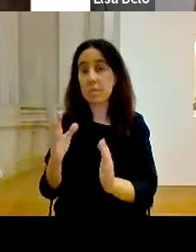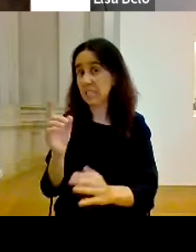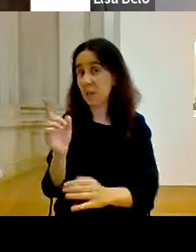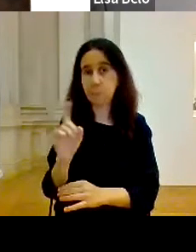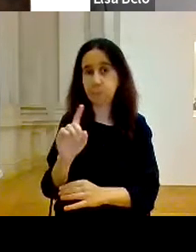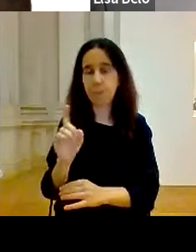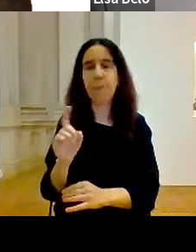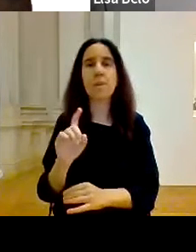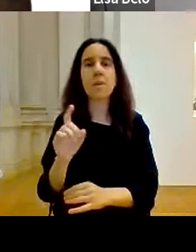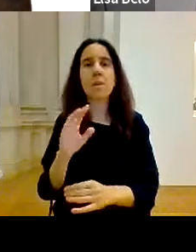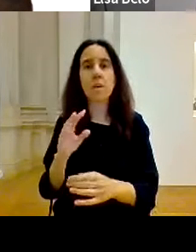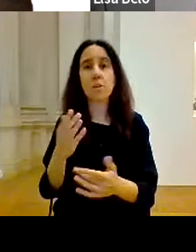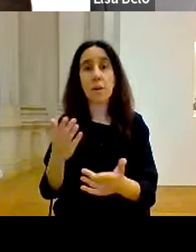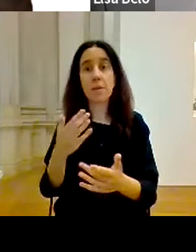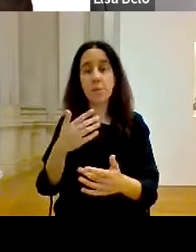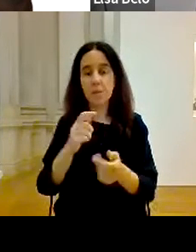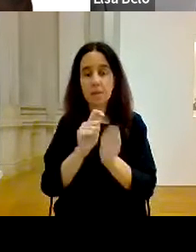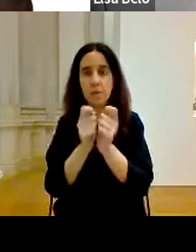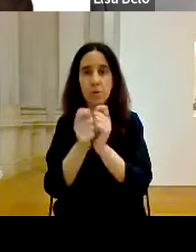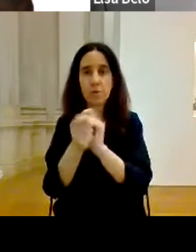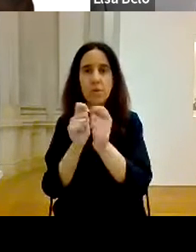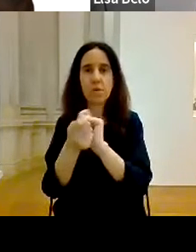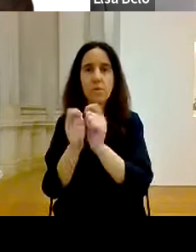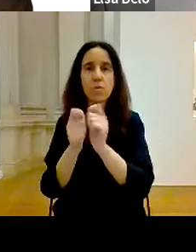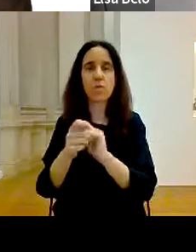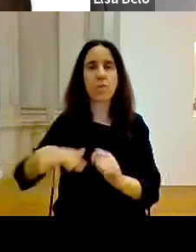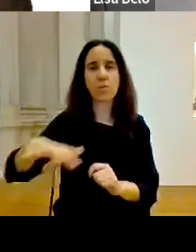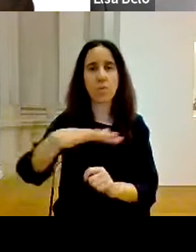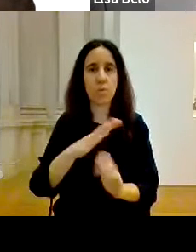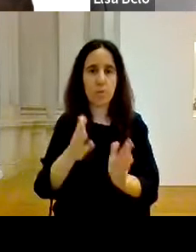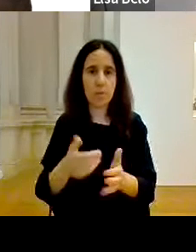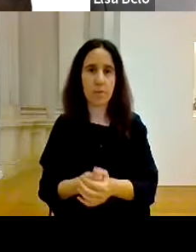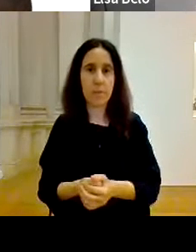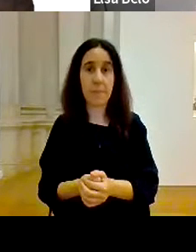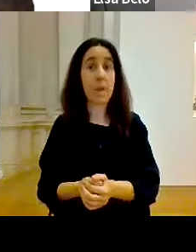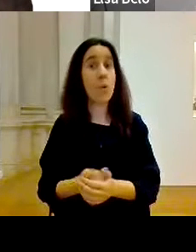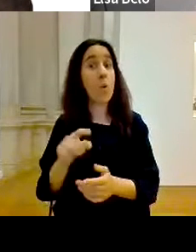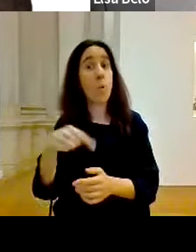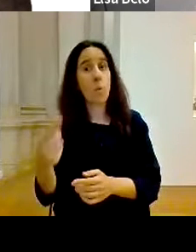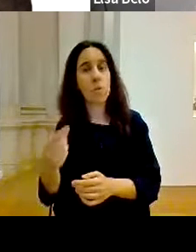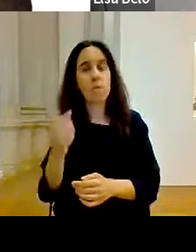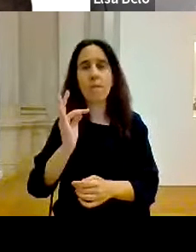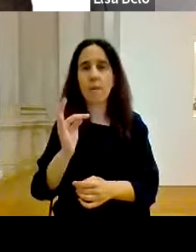tem que ser ajustada. E depois há a dimensão, que essa sim acho que vale a pena mais, que